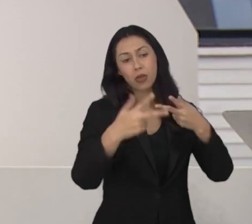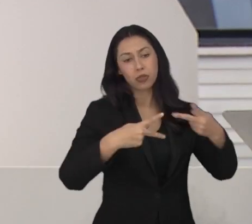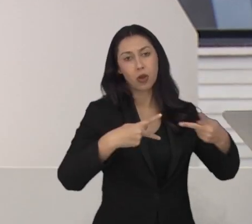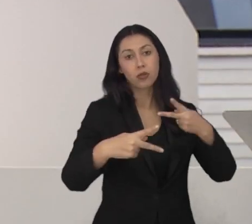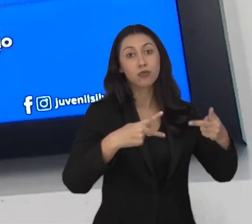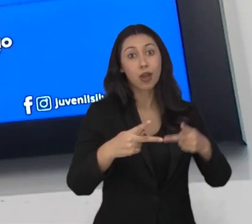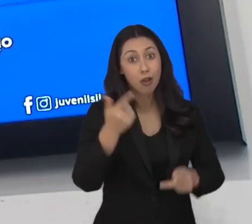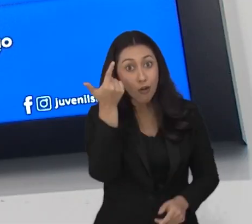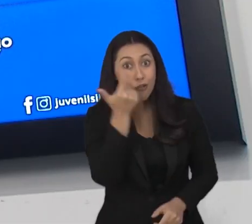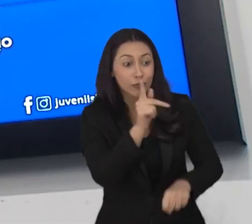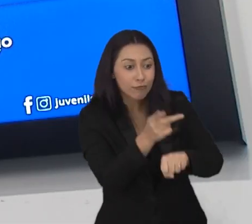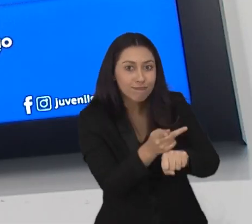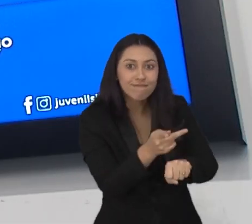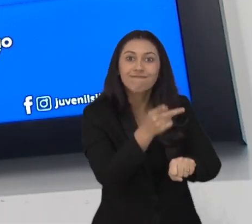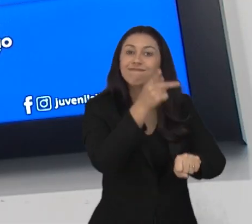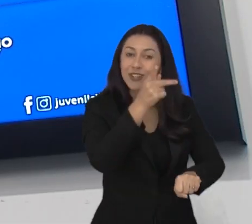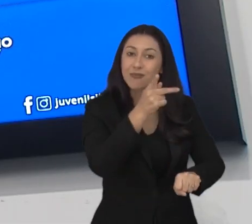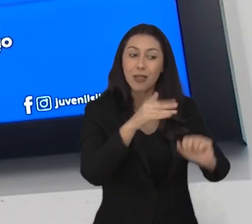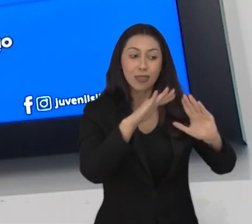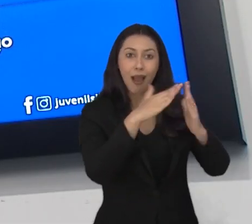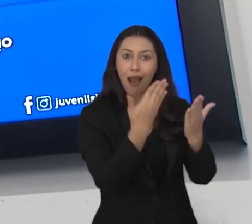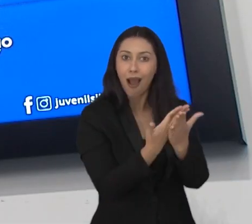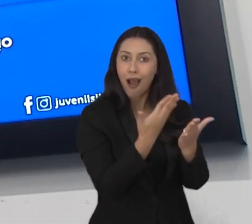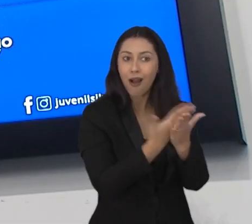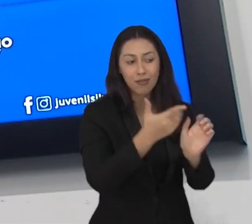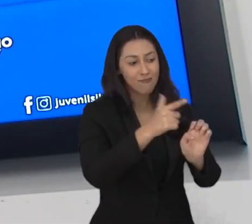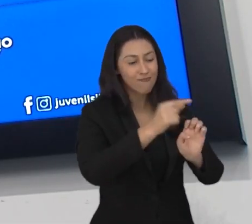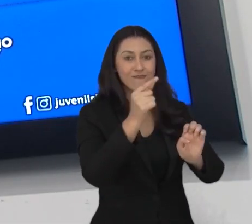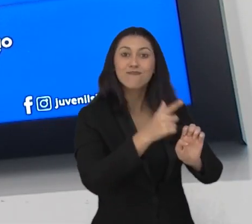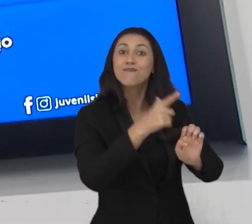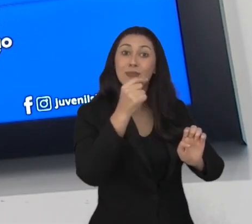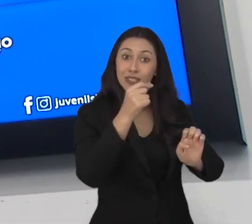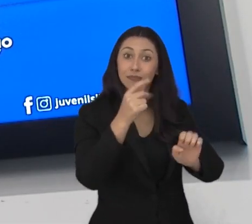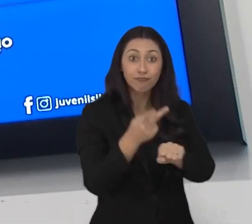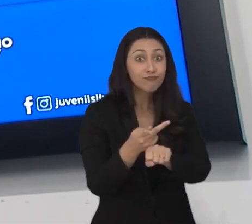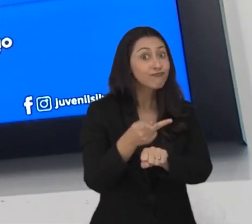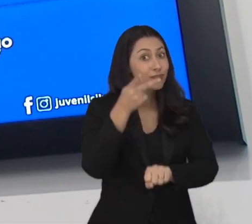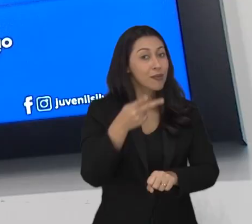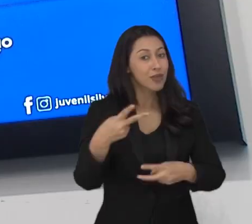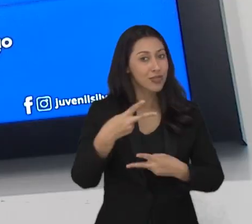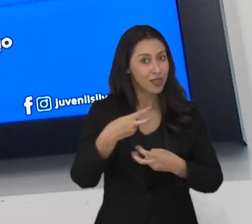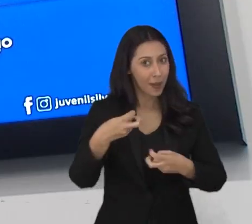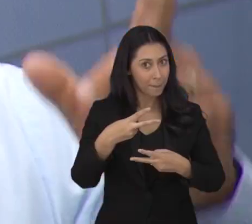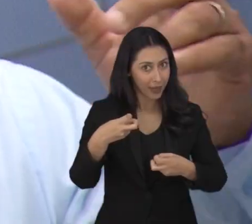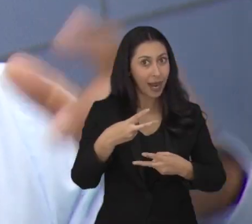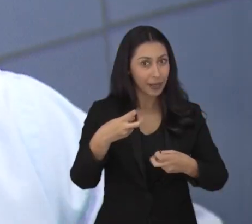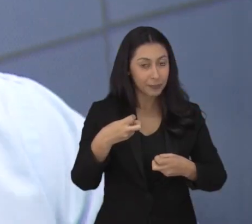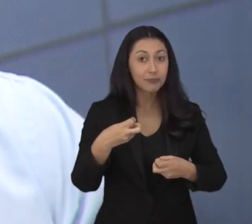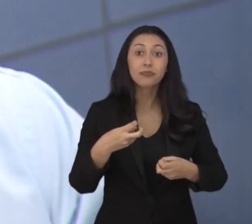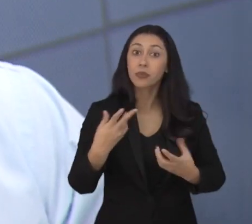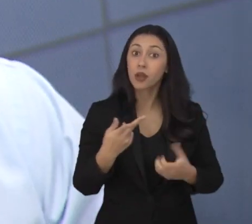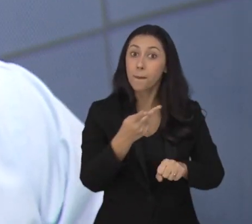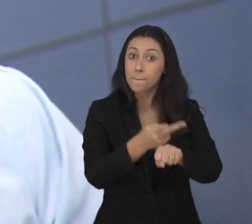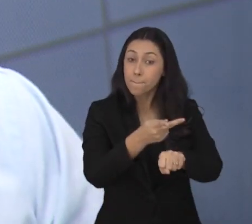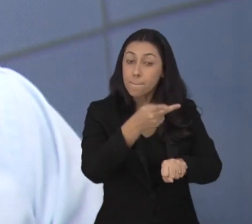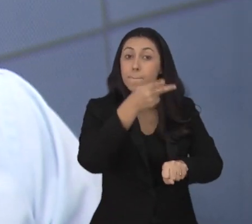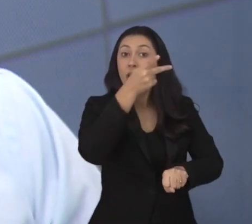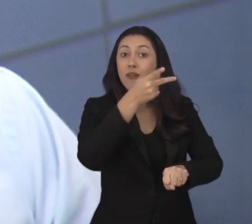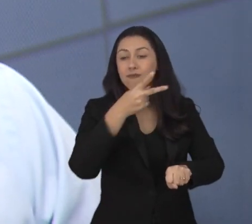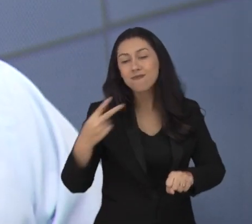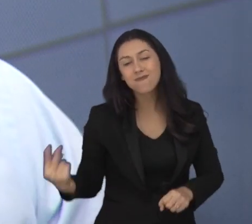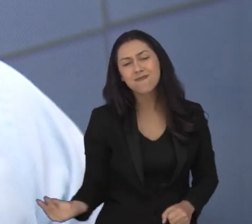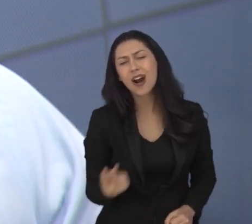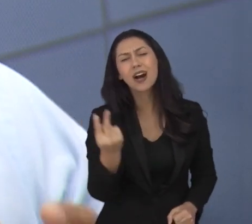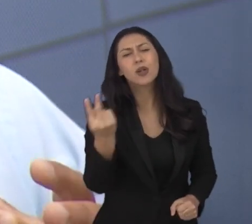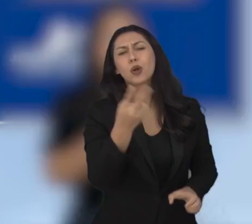conquista de São José, que foi vencedora do Prêmio Escola Empreendedora, concedido pelo Sebrae. A premiação valoriza projetos